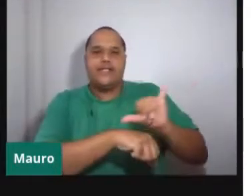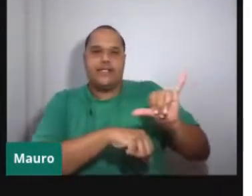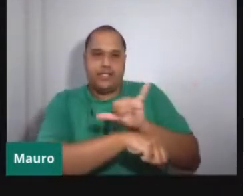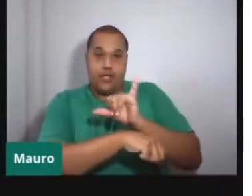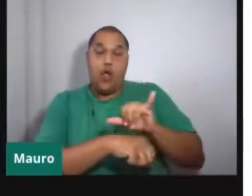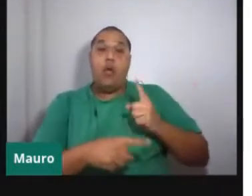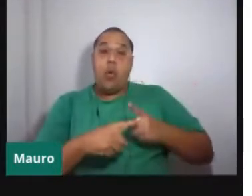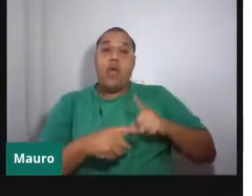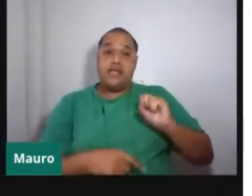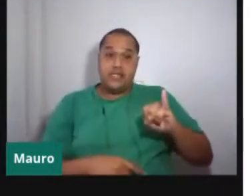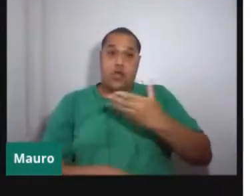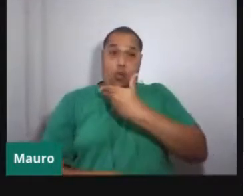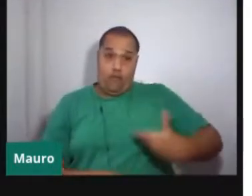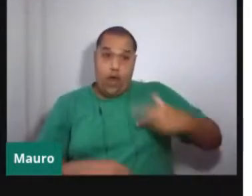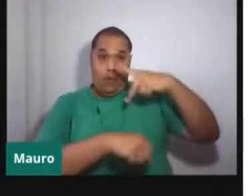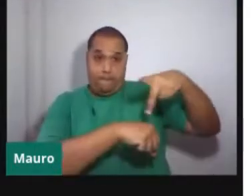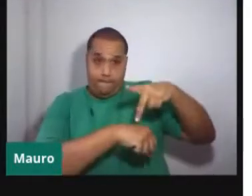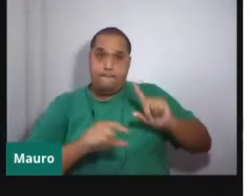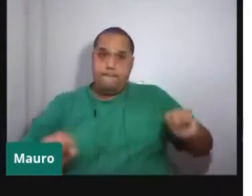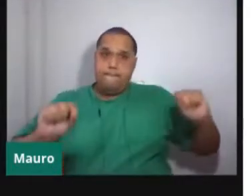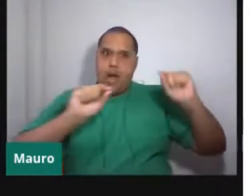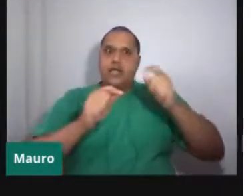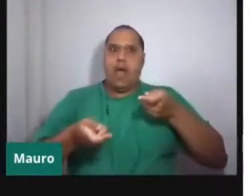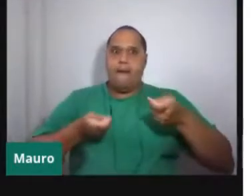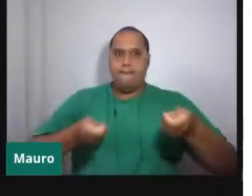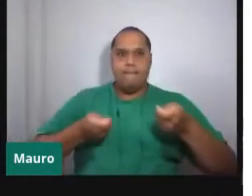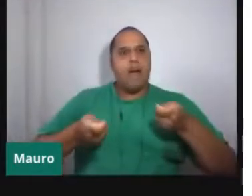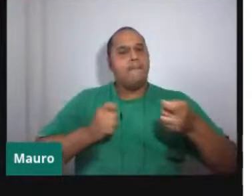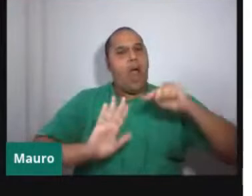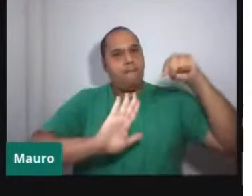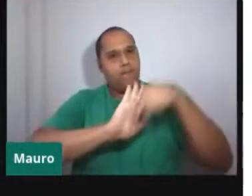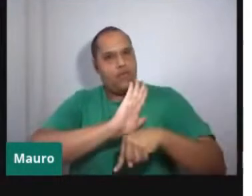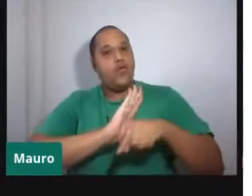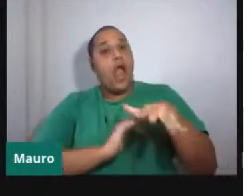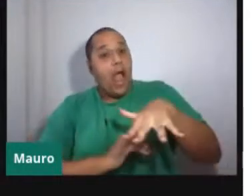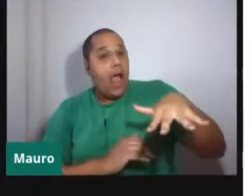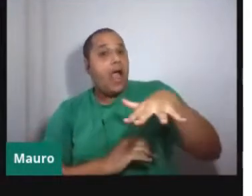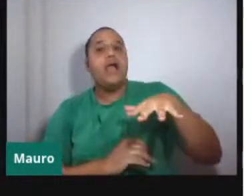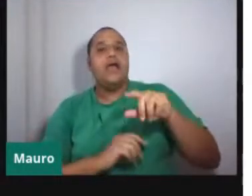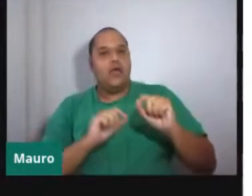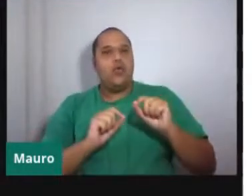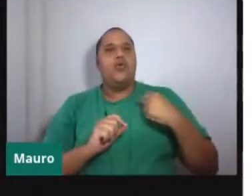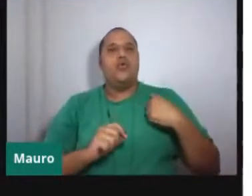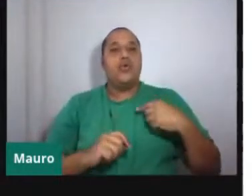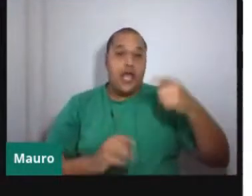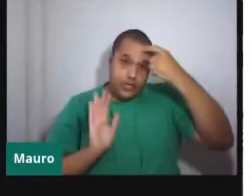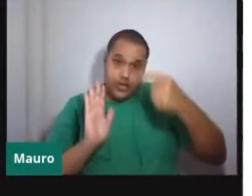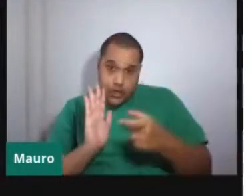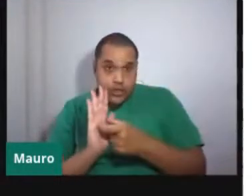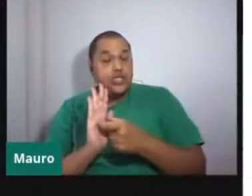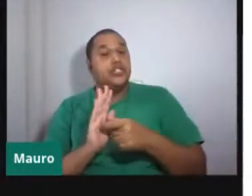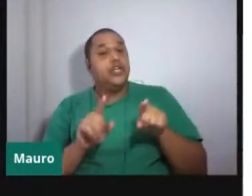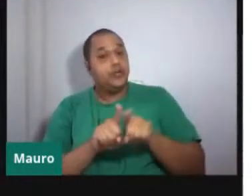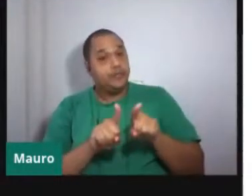artificial provavelmente terão um bom desenvolvimento no futuro. Por isso que é tão importante que a gente, com todas as críticas que possamos